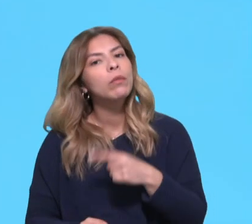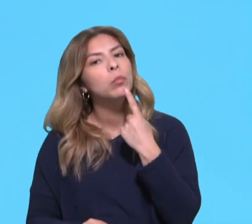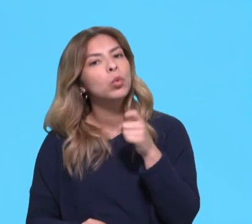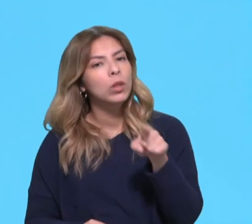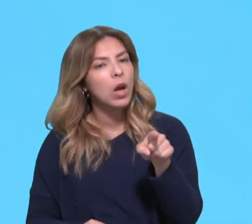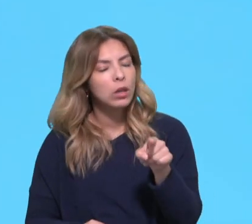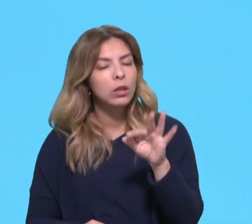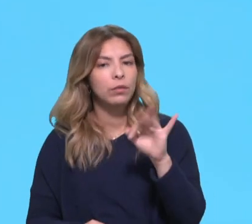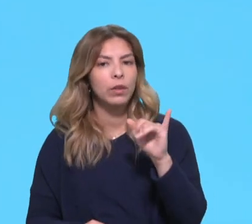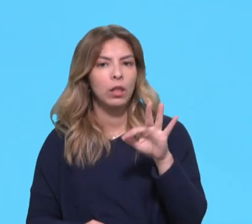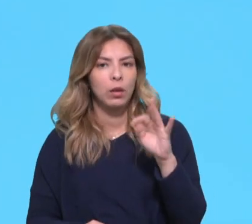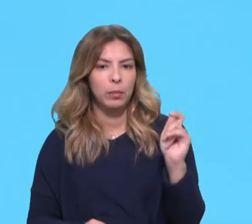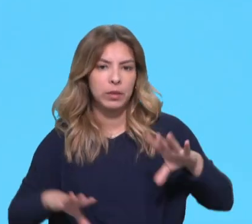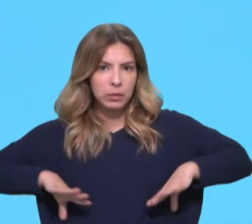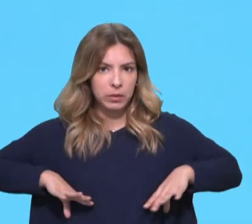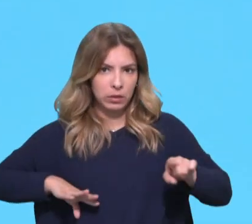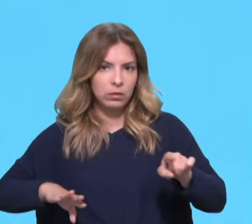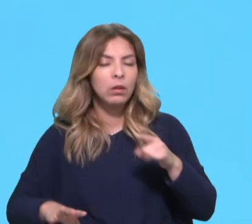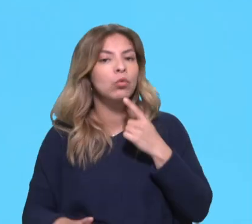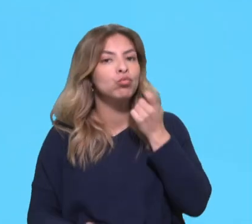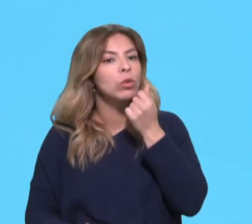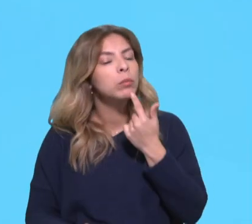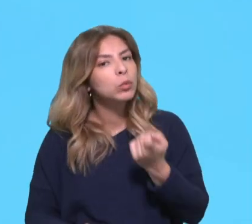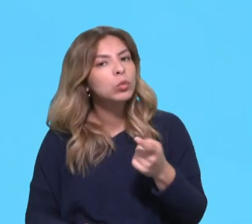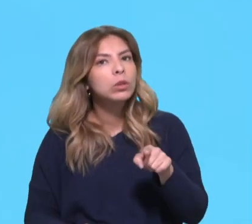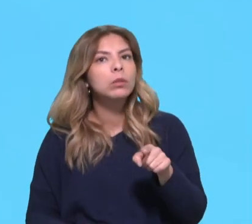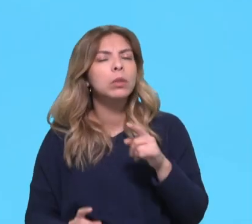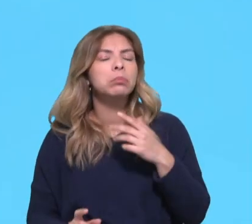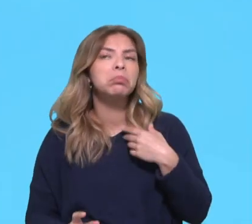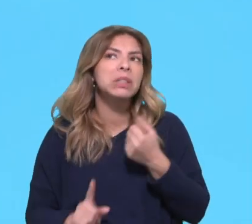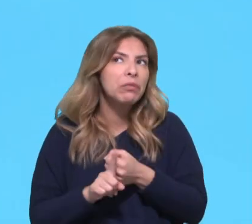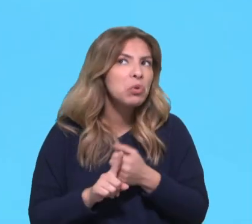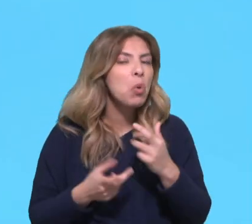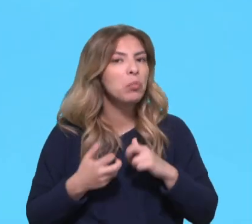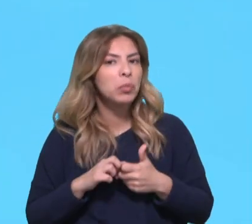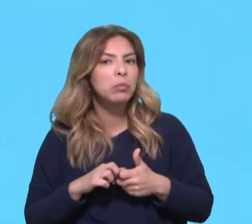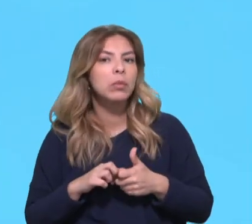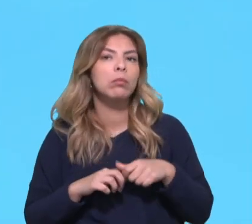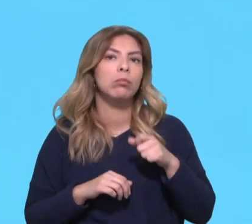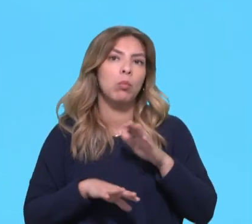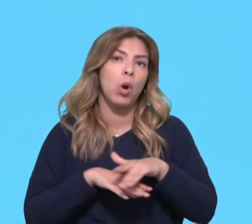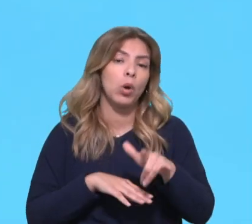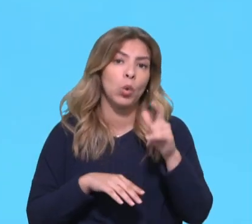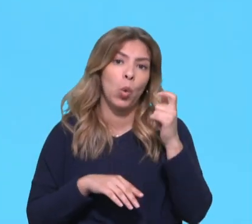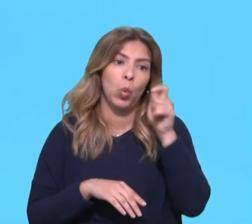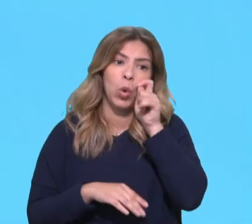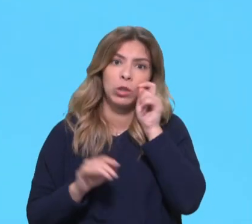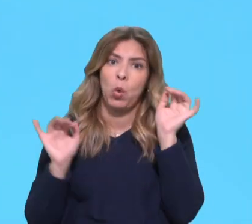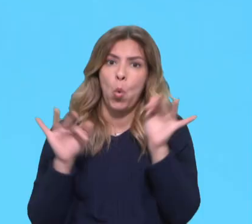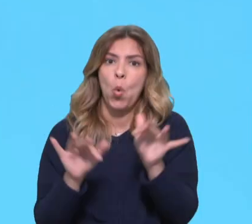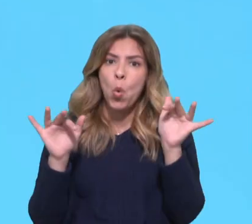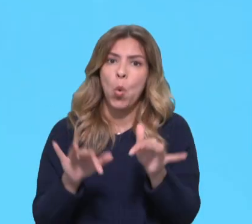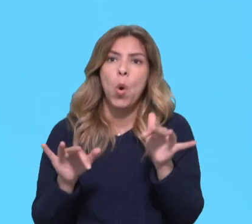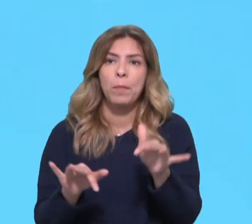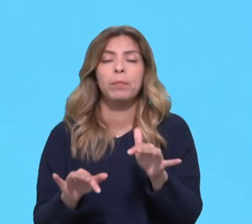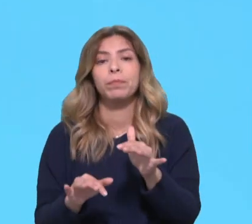sobre este desafio, acredito que não seja problema, que é a turistificação que está a acontecer em todas